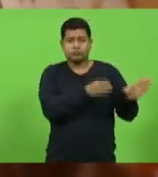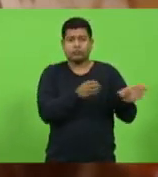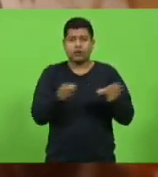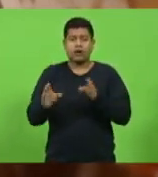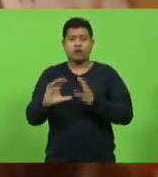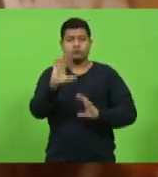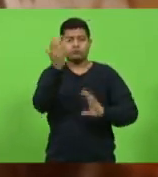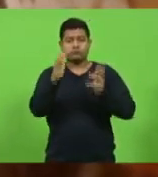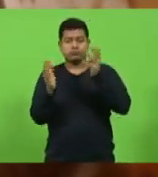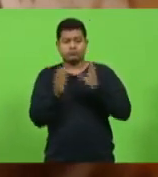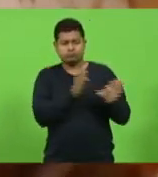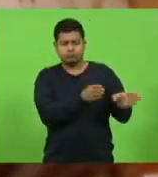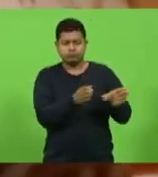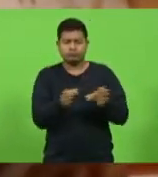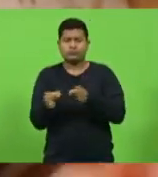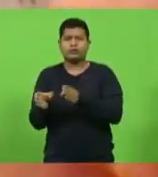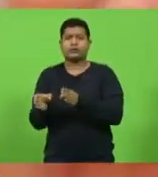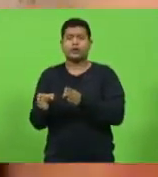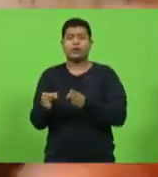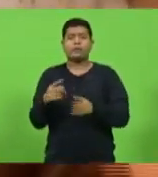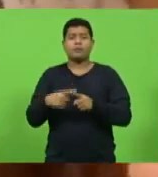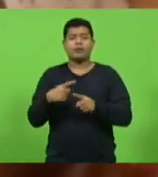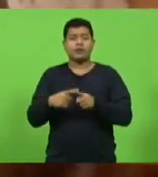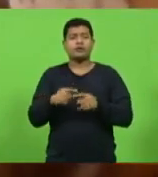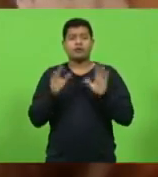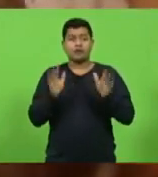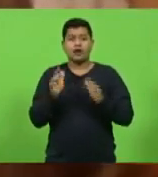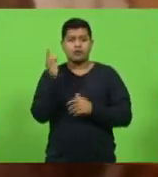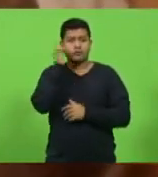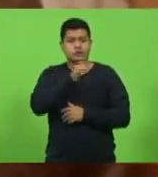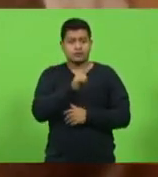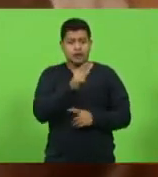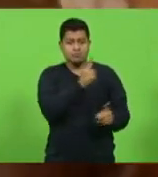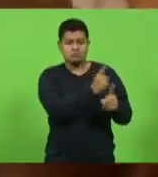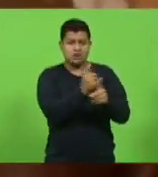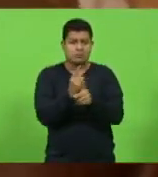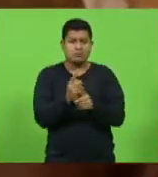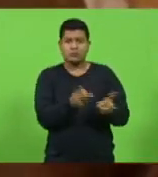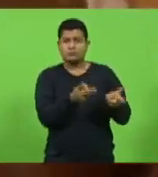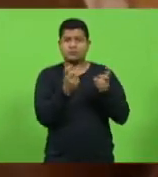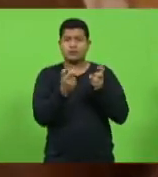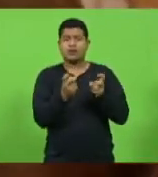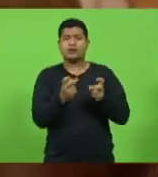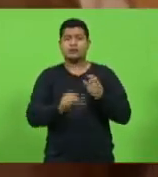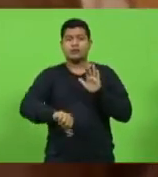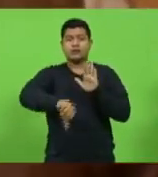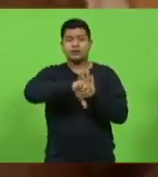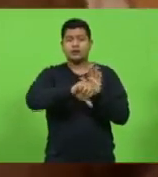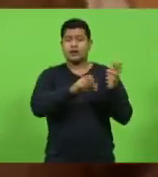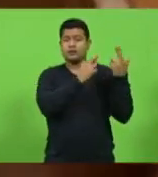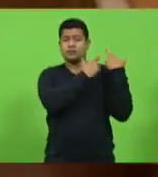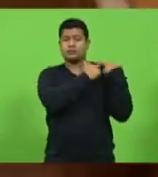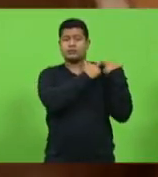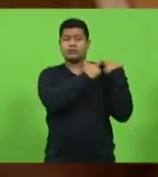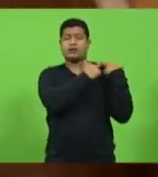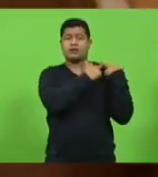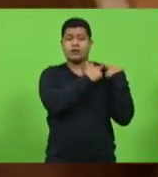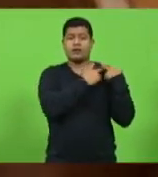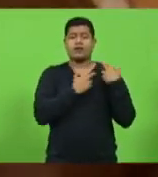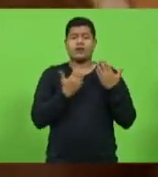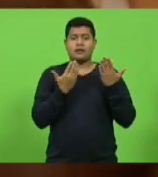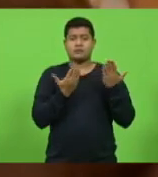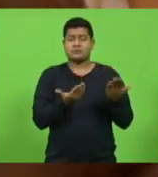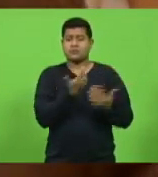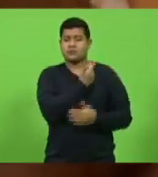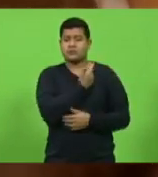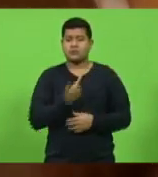só, a gente já consegue desenhar o crime de responsabilidade cometido pelo